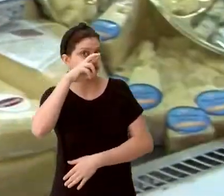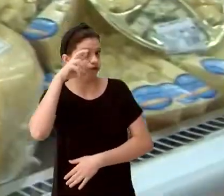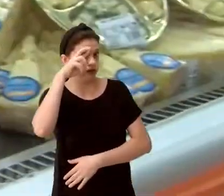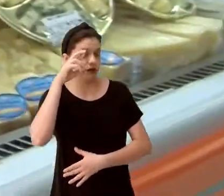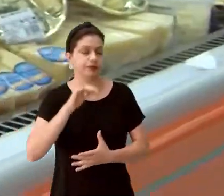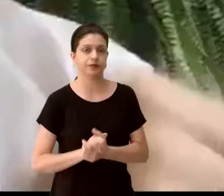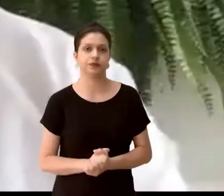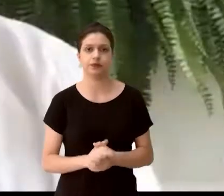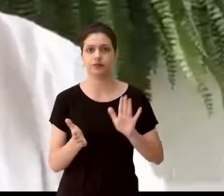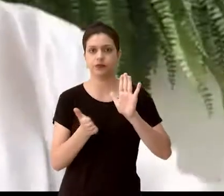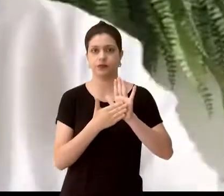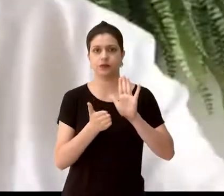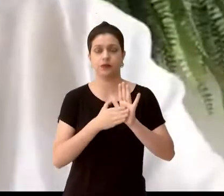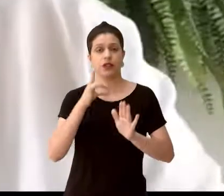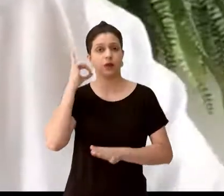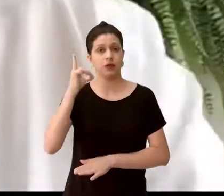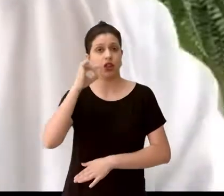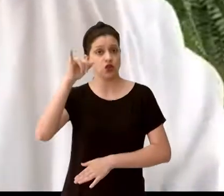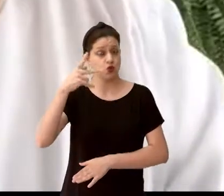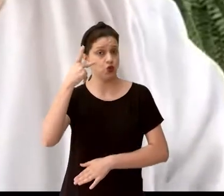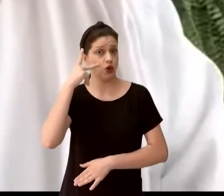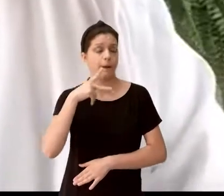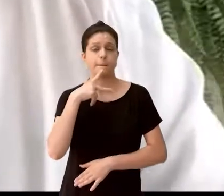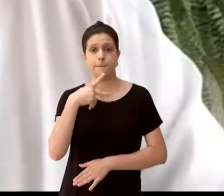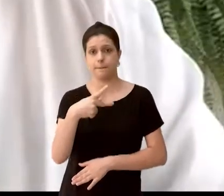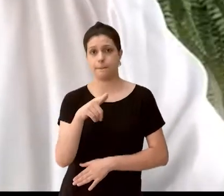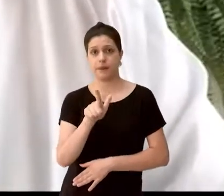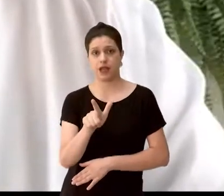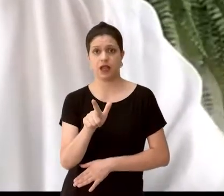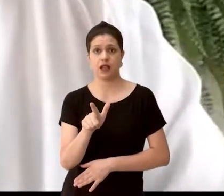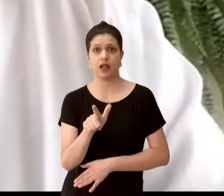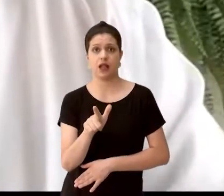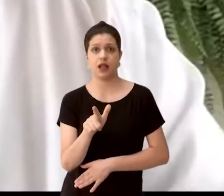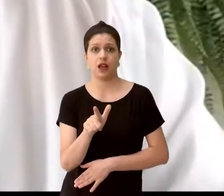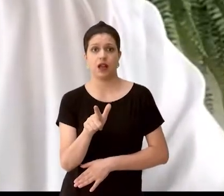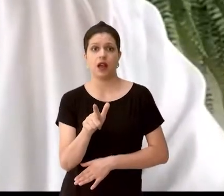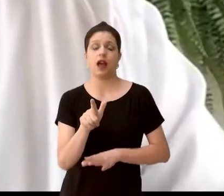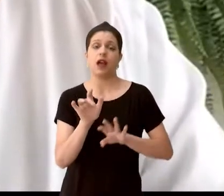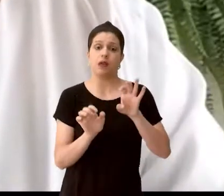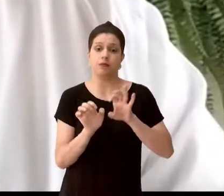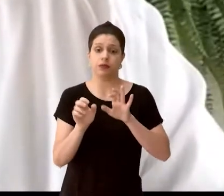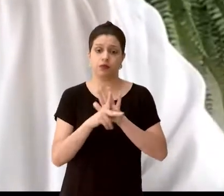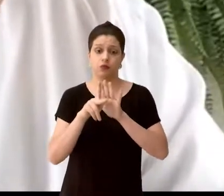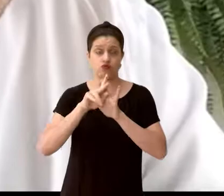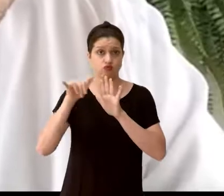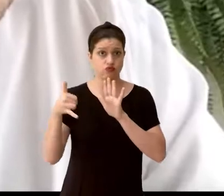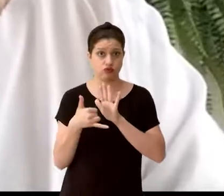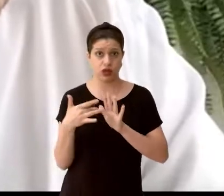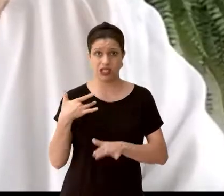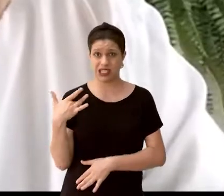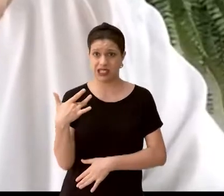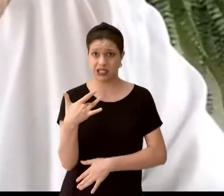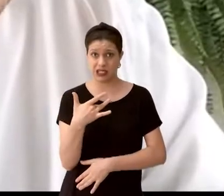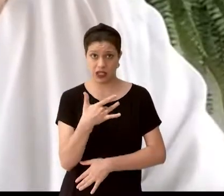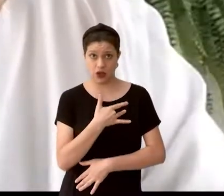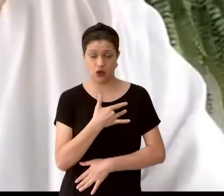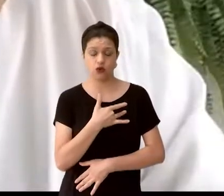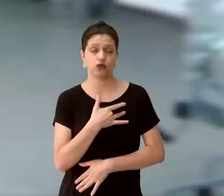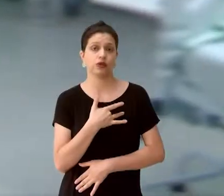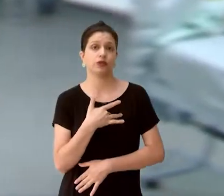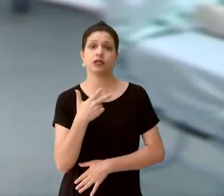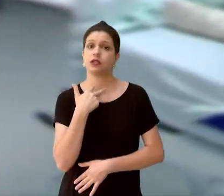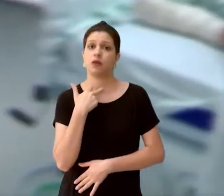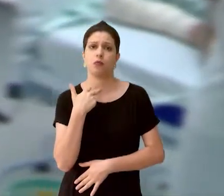órgão fiscalizador. Pela proposta do deputado João Henrique, do PL, as operadoras dos planos de saúde vigentes em Mato Grosso do